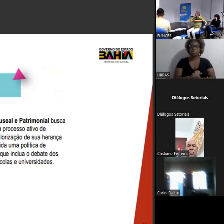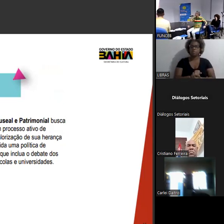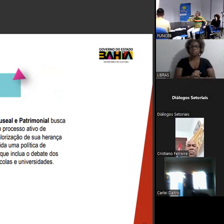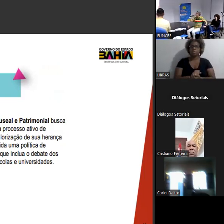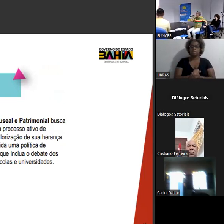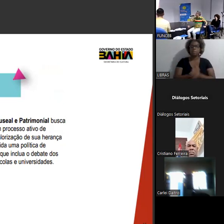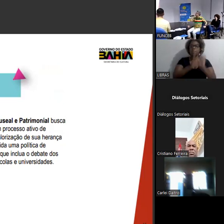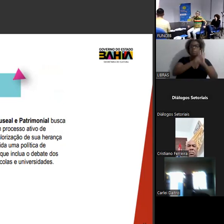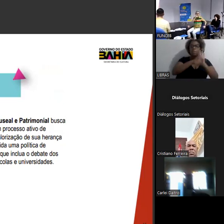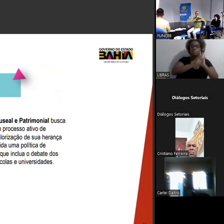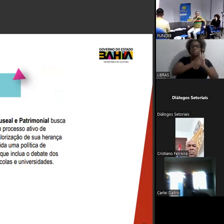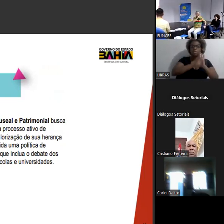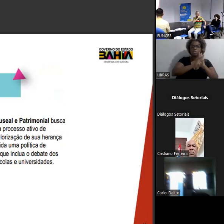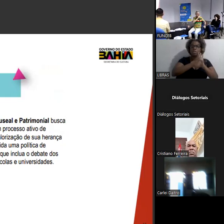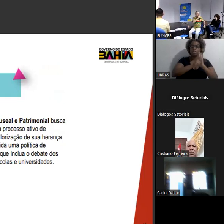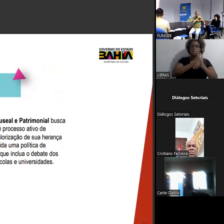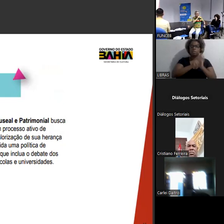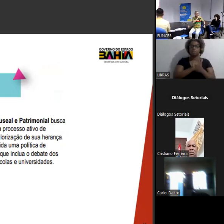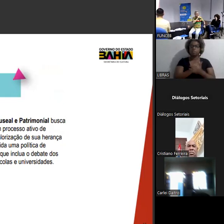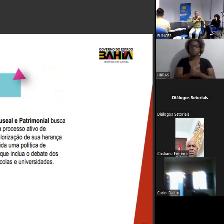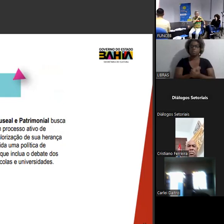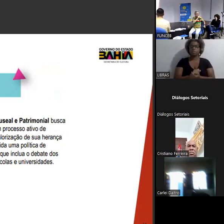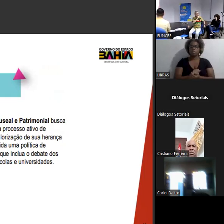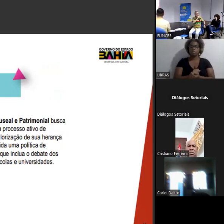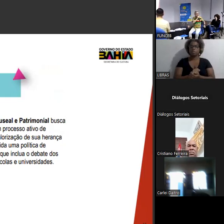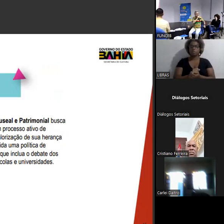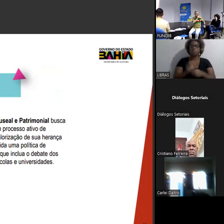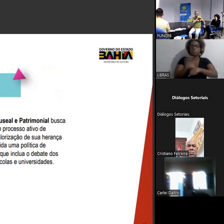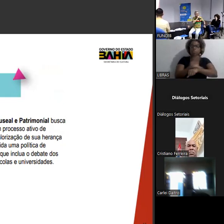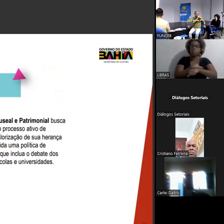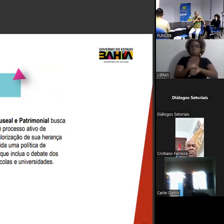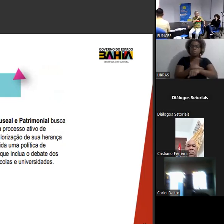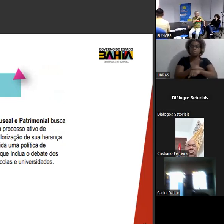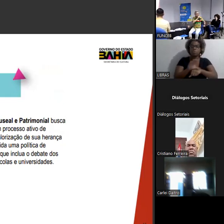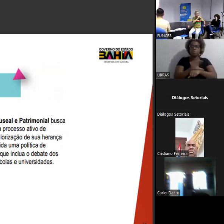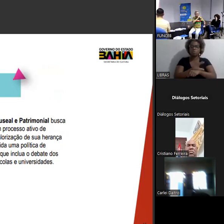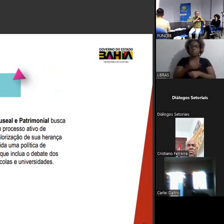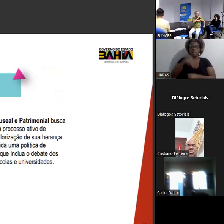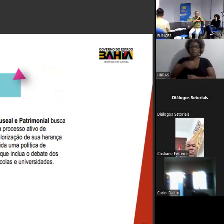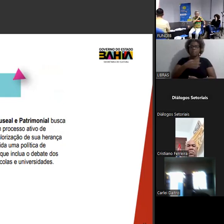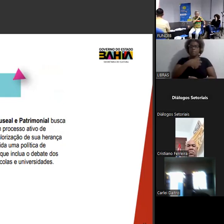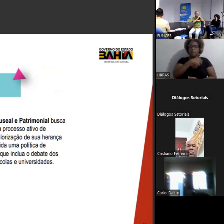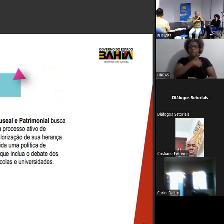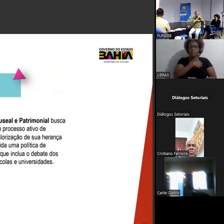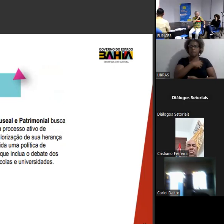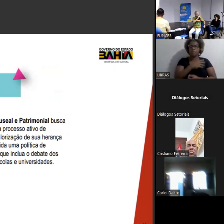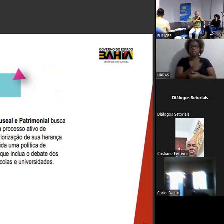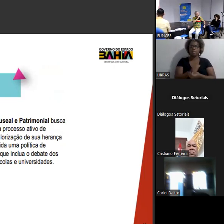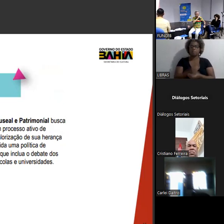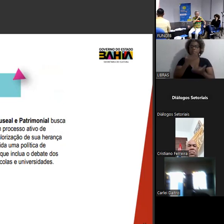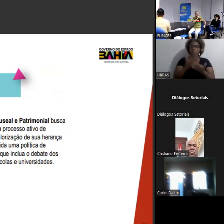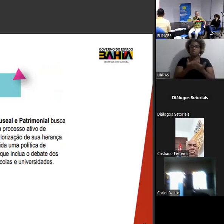educação e capacitação museal e patrimonial, que provavelmente a Bahia deve ser um laboratório para o país nesse projeto que está